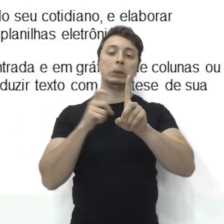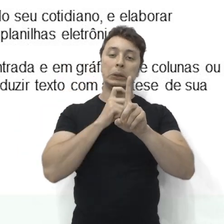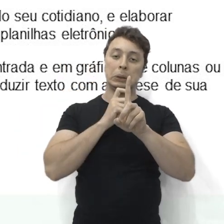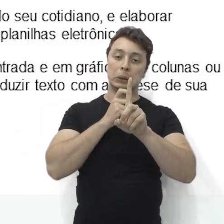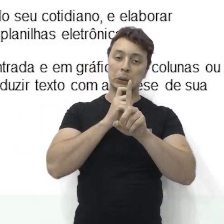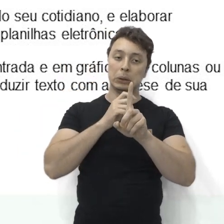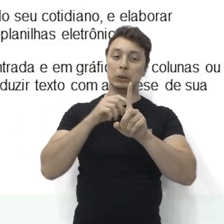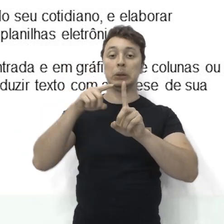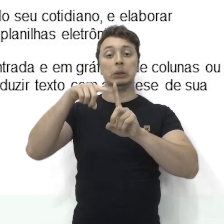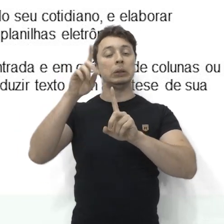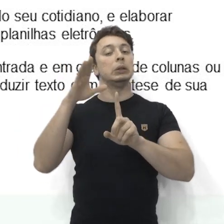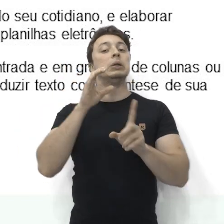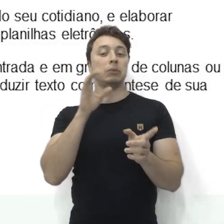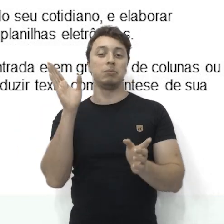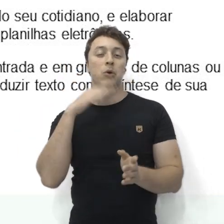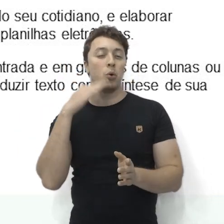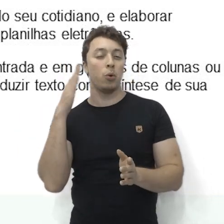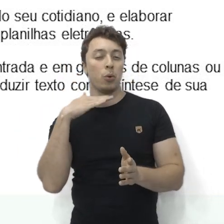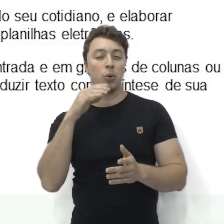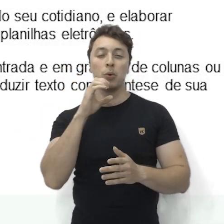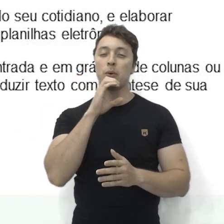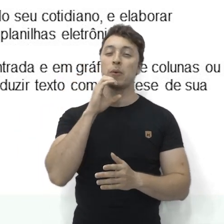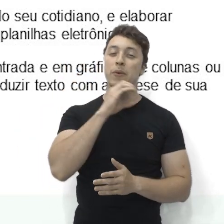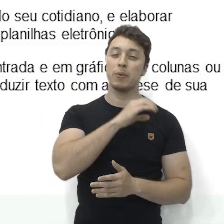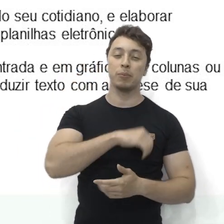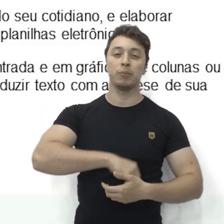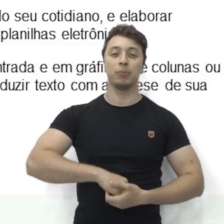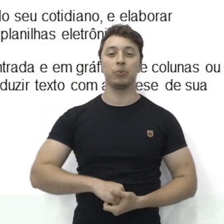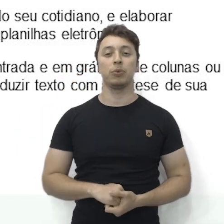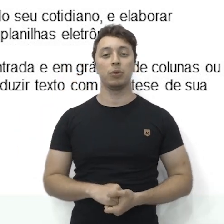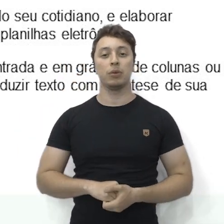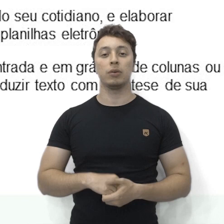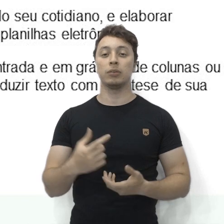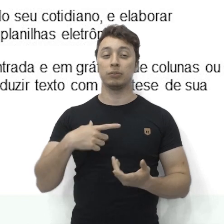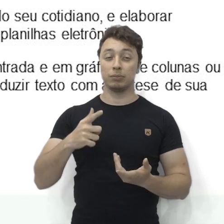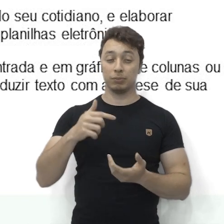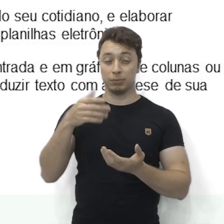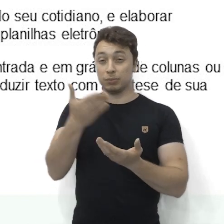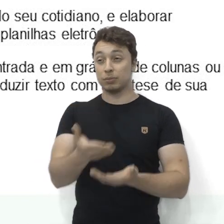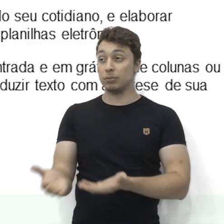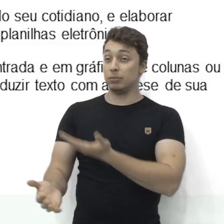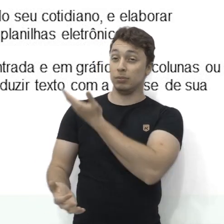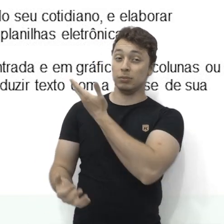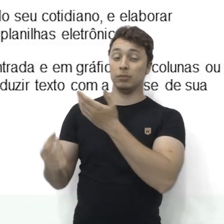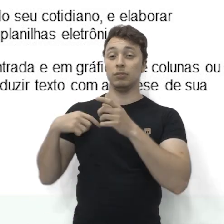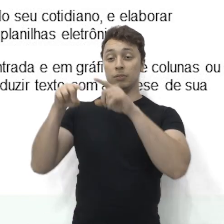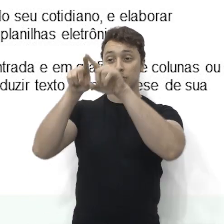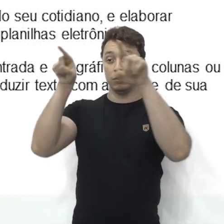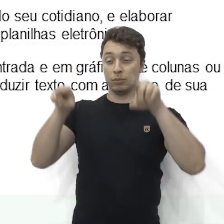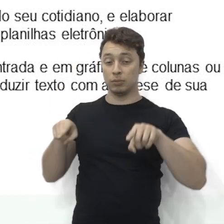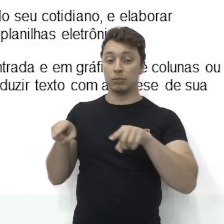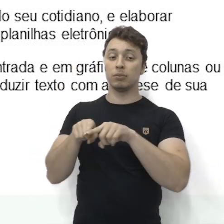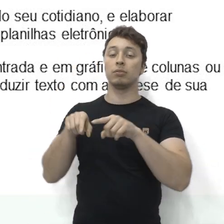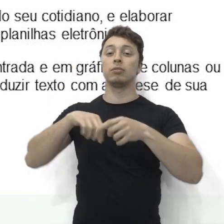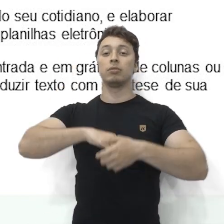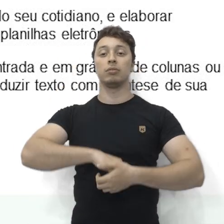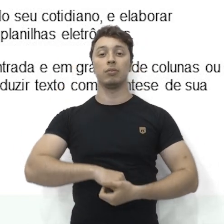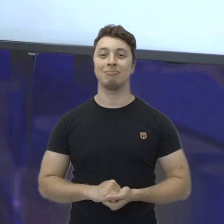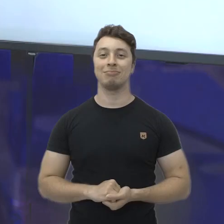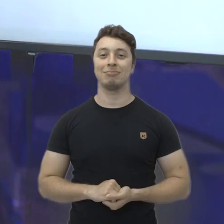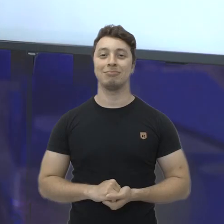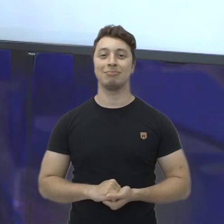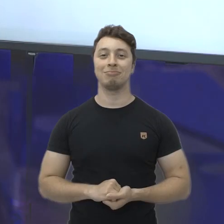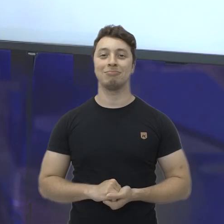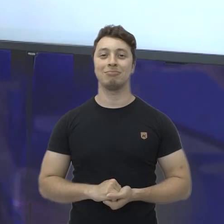habilidade 27, que é analisar dados apresentados em tabelas simples ou de dupla entrada em